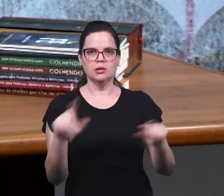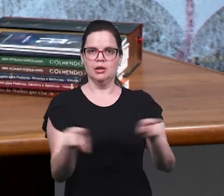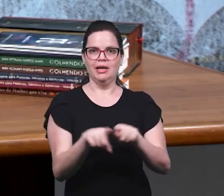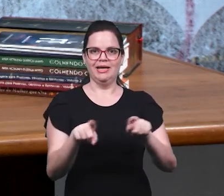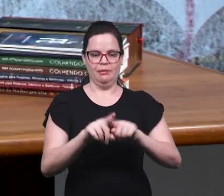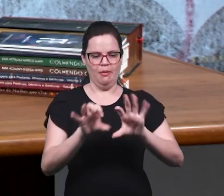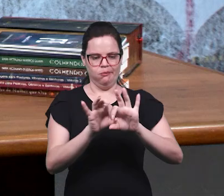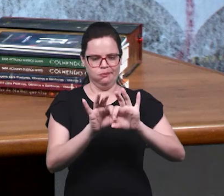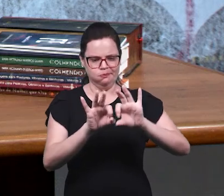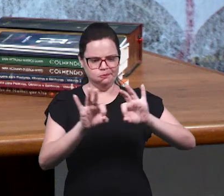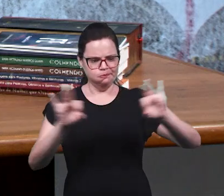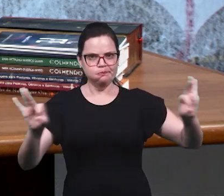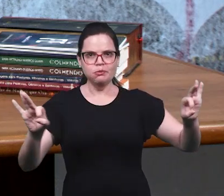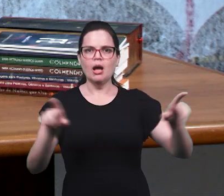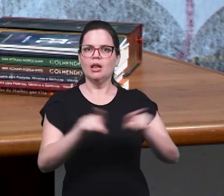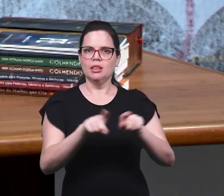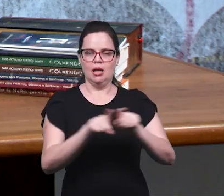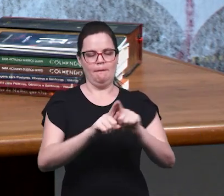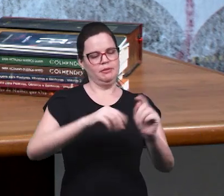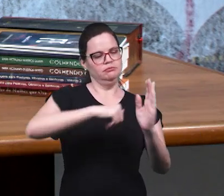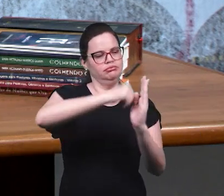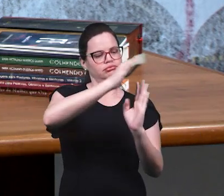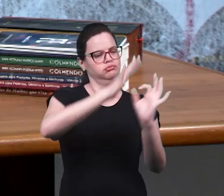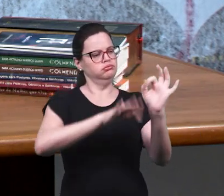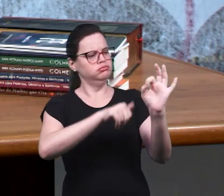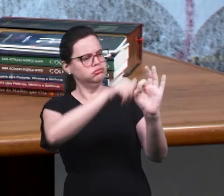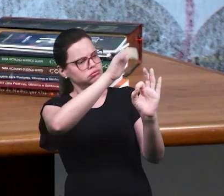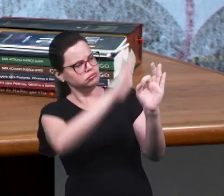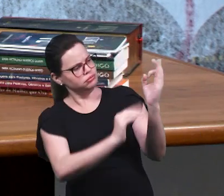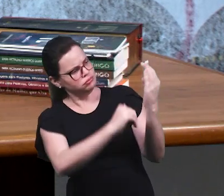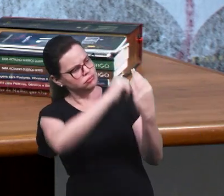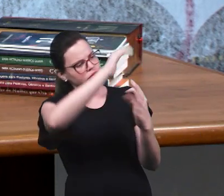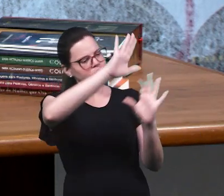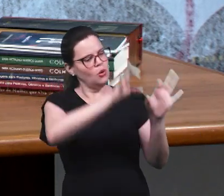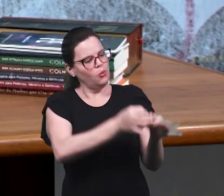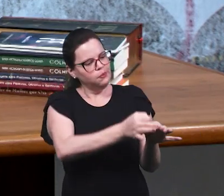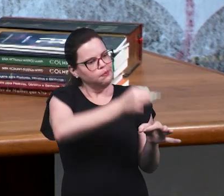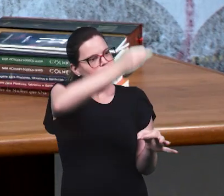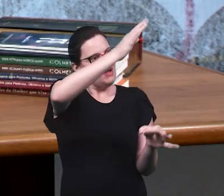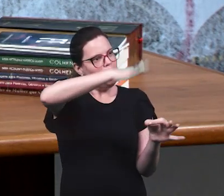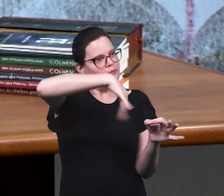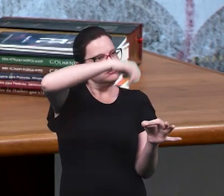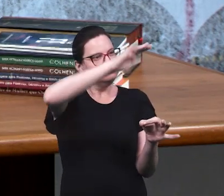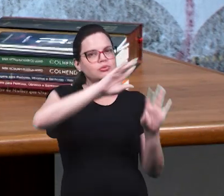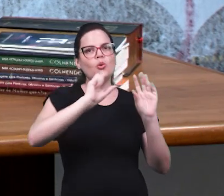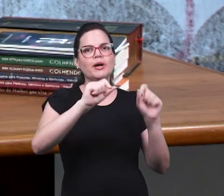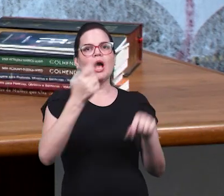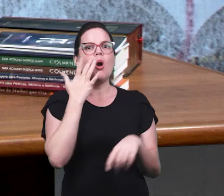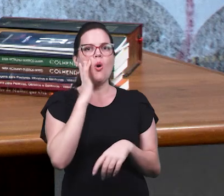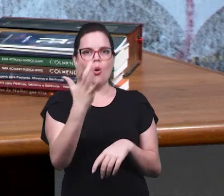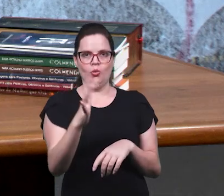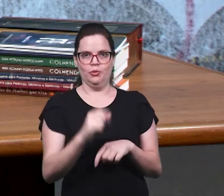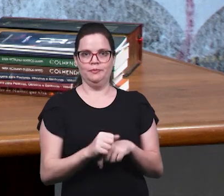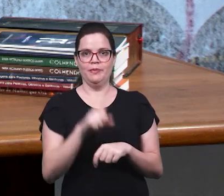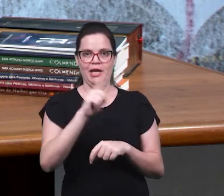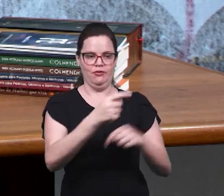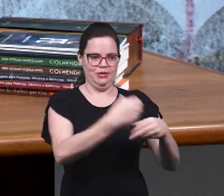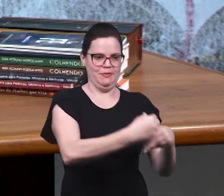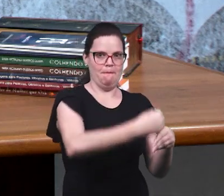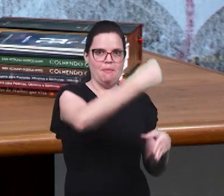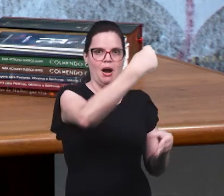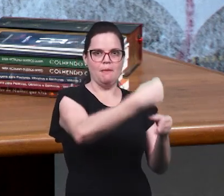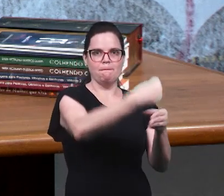ouro. Então, levantarás o tabernáculo conforme ao modelo que te